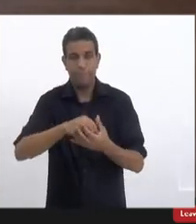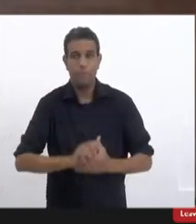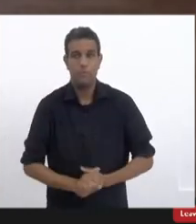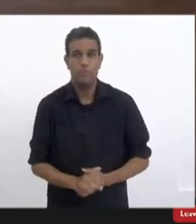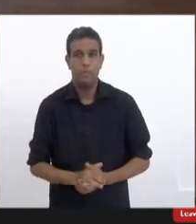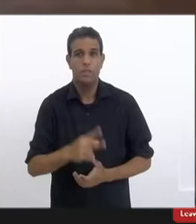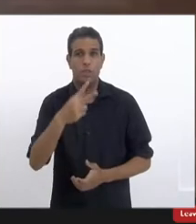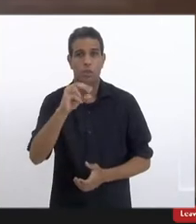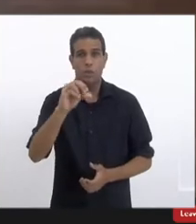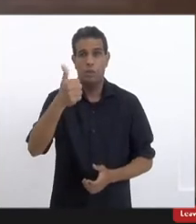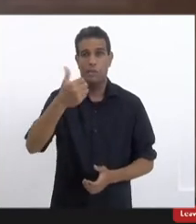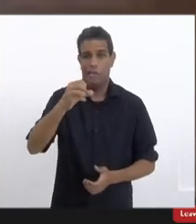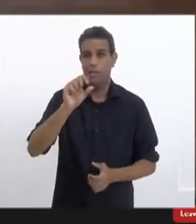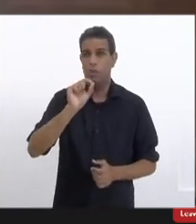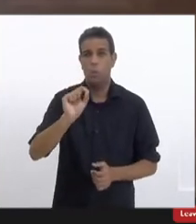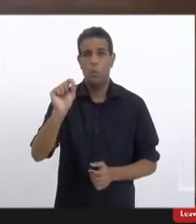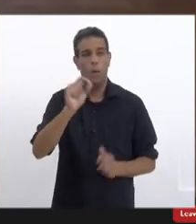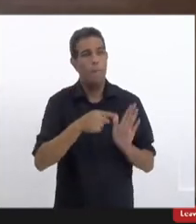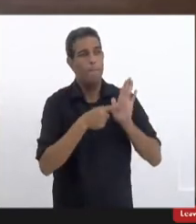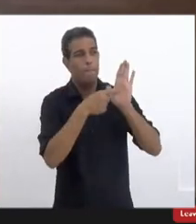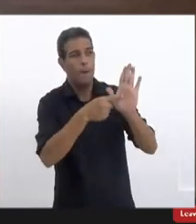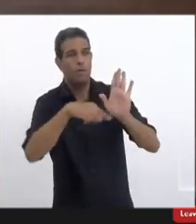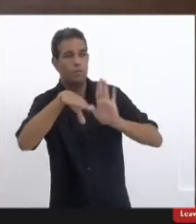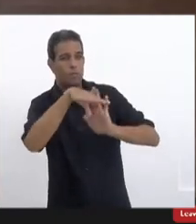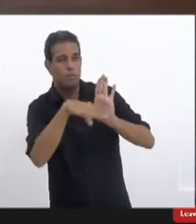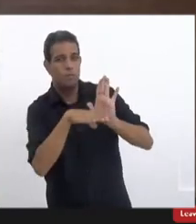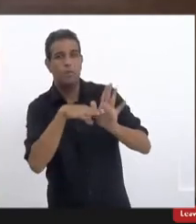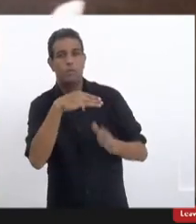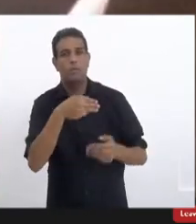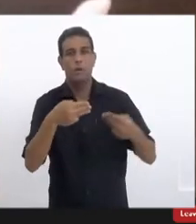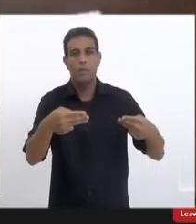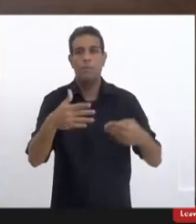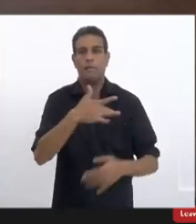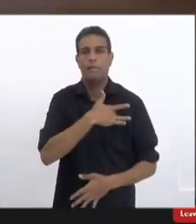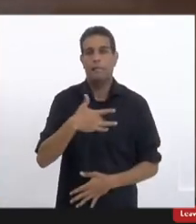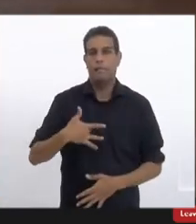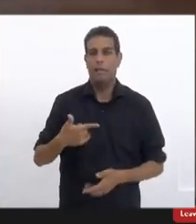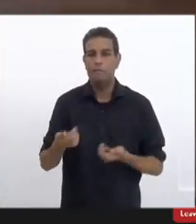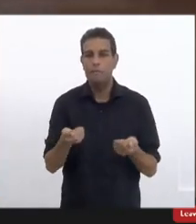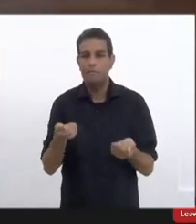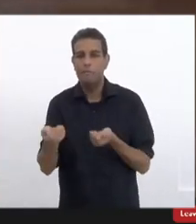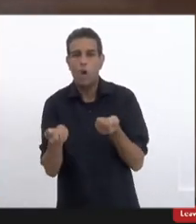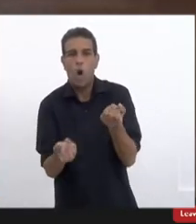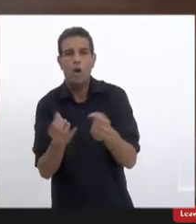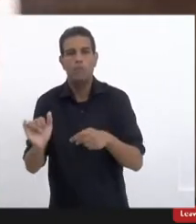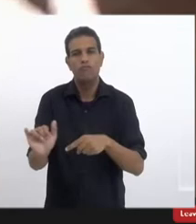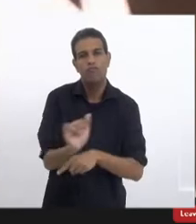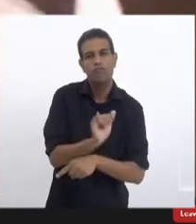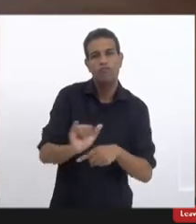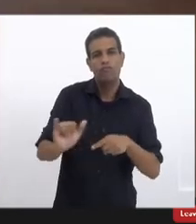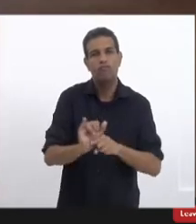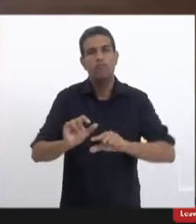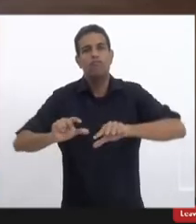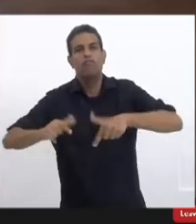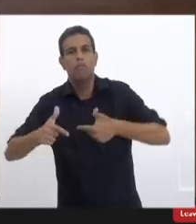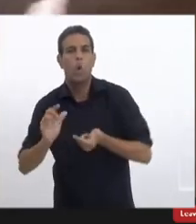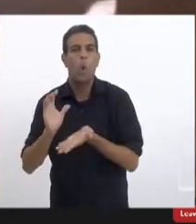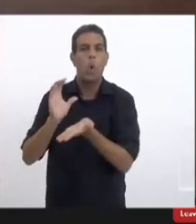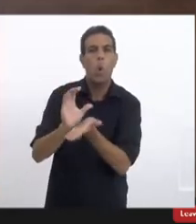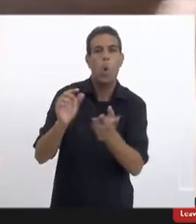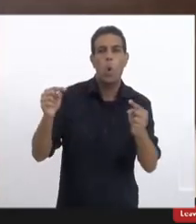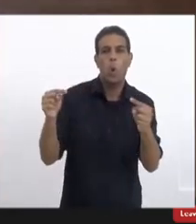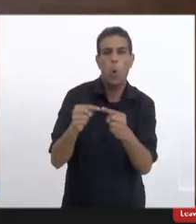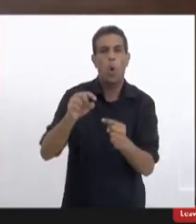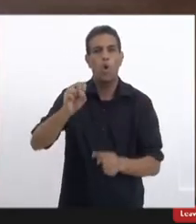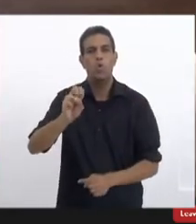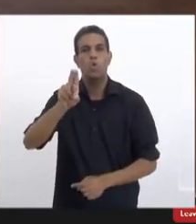2019. Isso mostra que o Ministério da Saúde vem cada vez mais freando né, aos seus investimentos e o financiamento